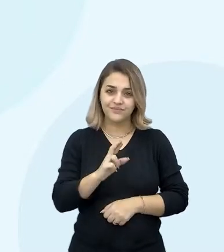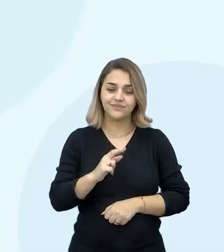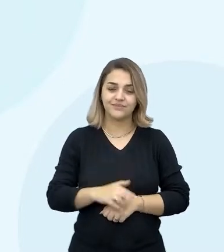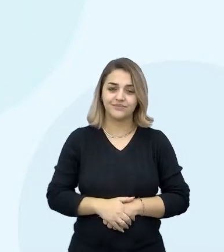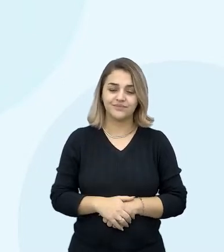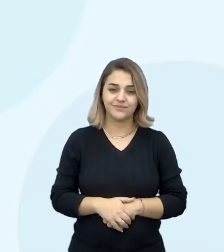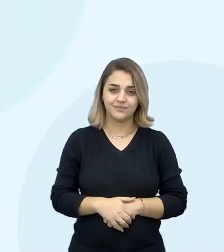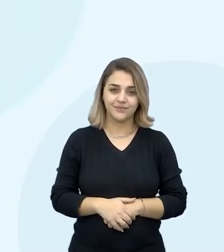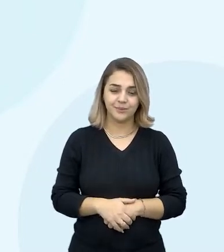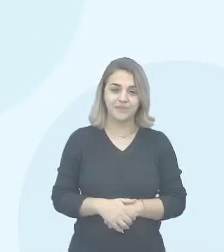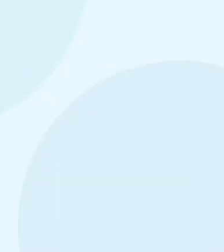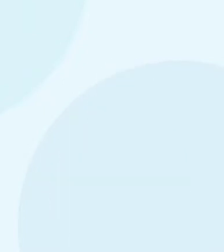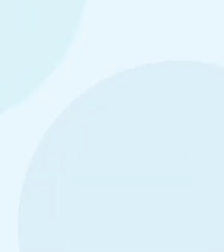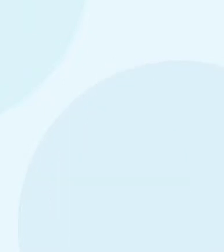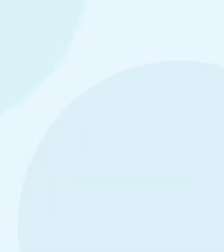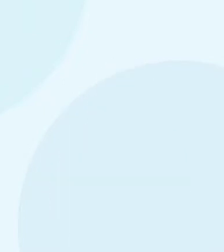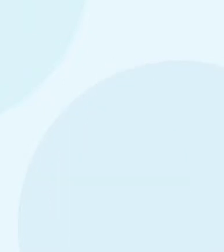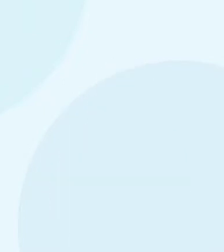vê.